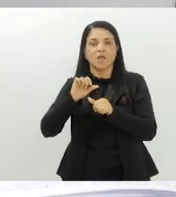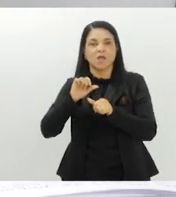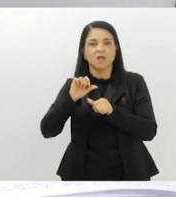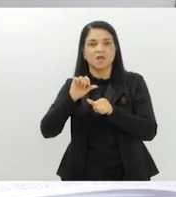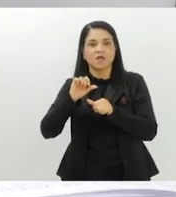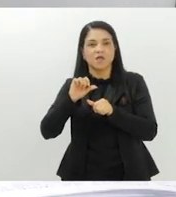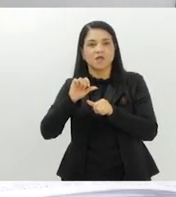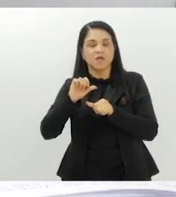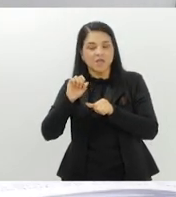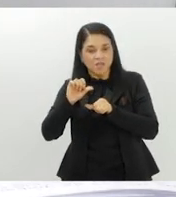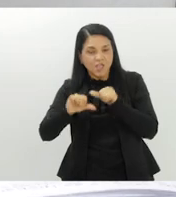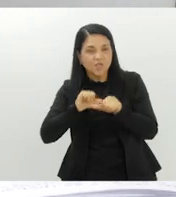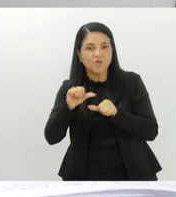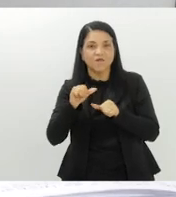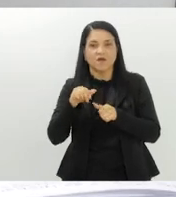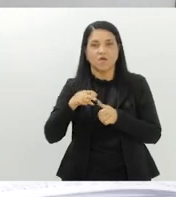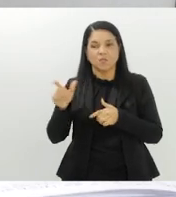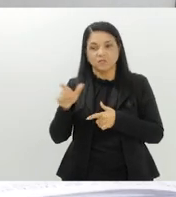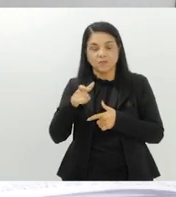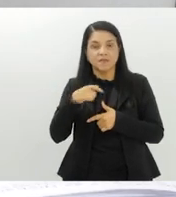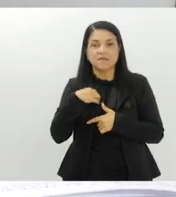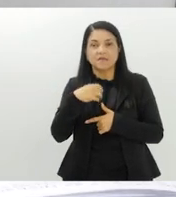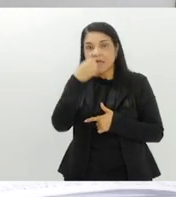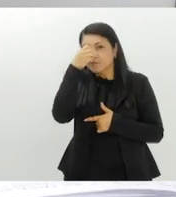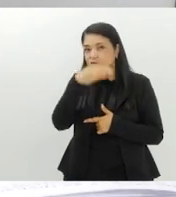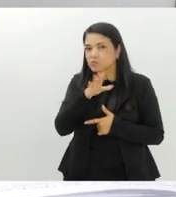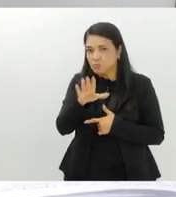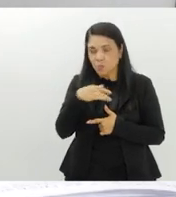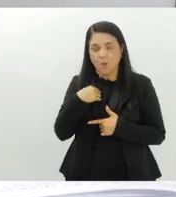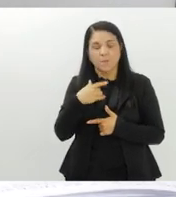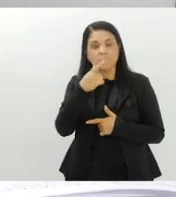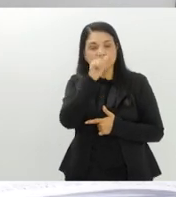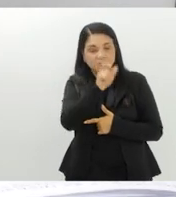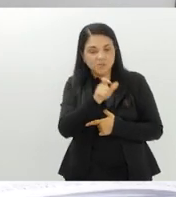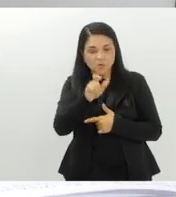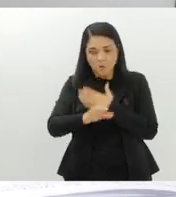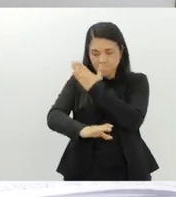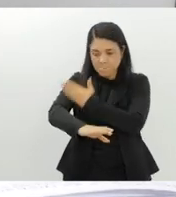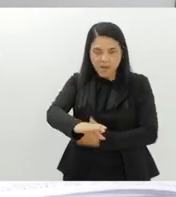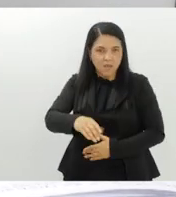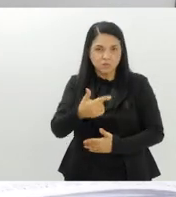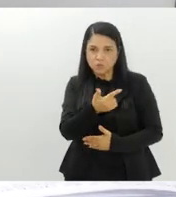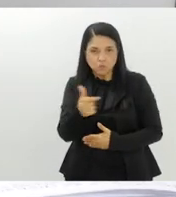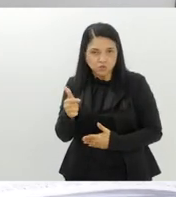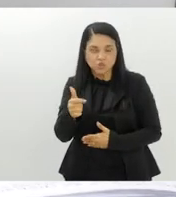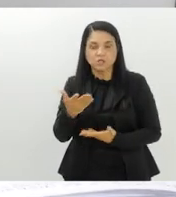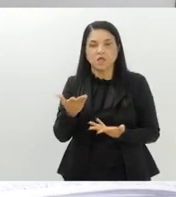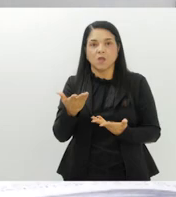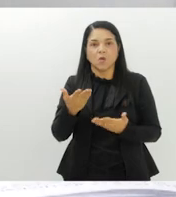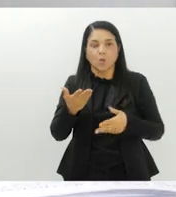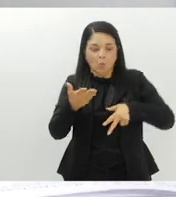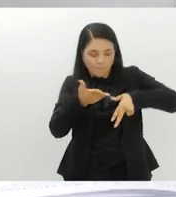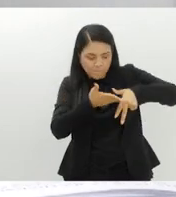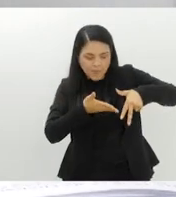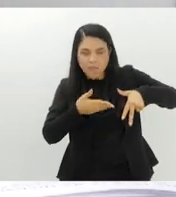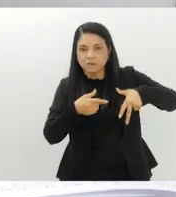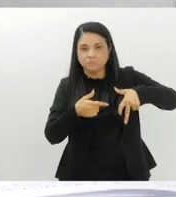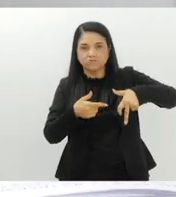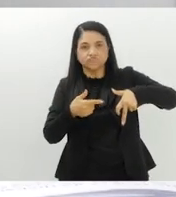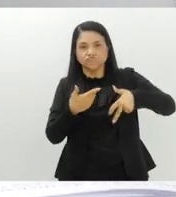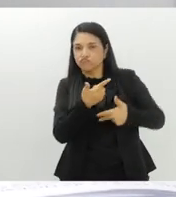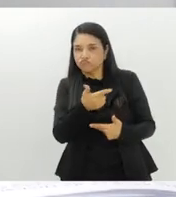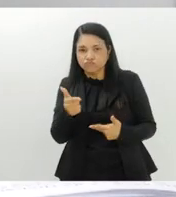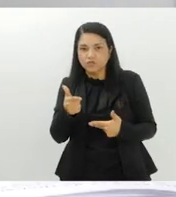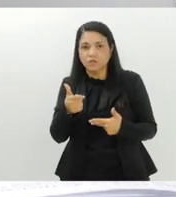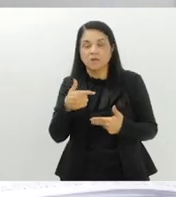chegava o absurdo de uma pessoa, por exemplo, que não tinha um braço, que não tinha uma perna, ter que renovar e pegar um atestado